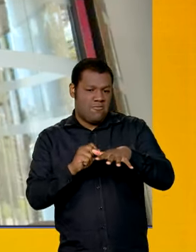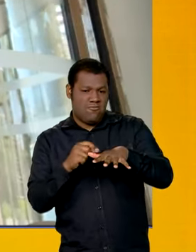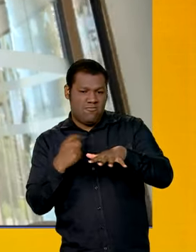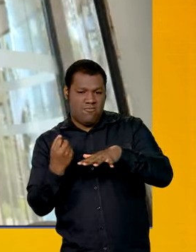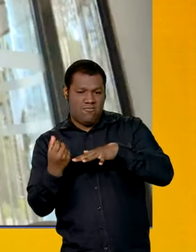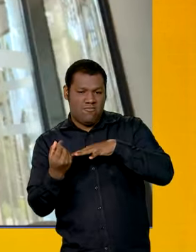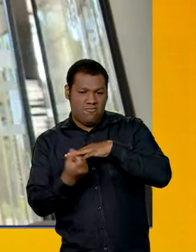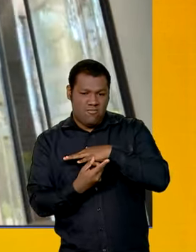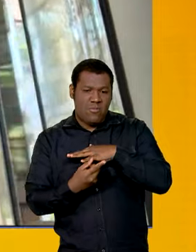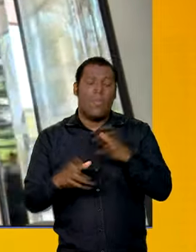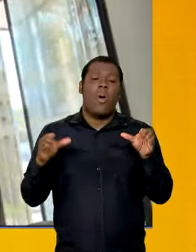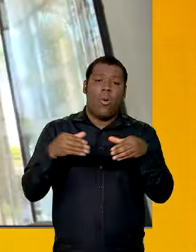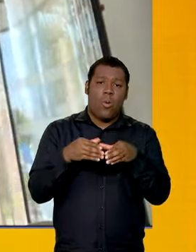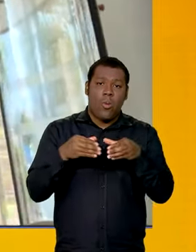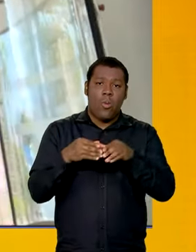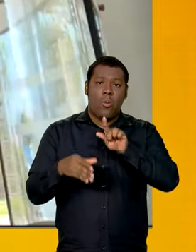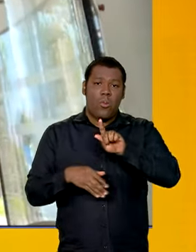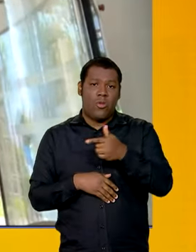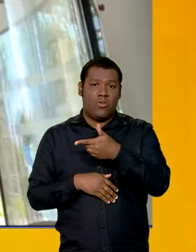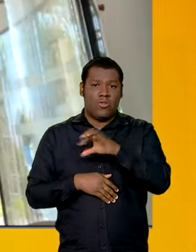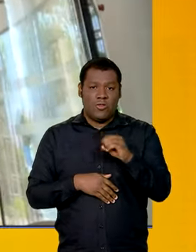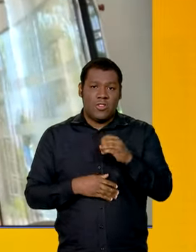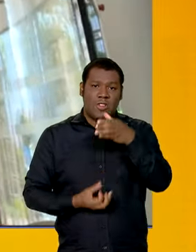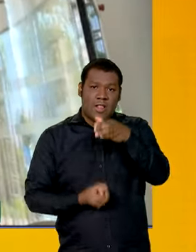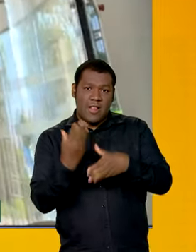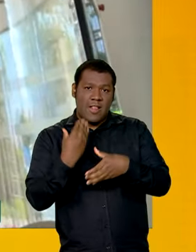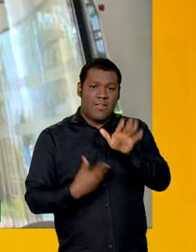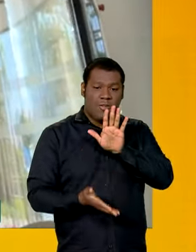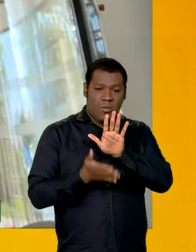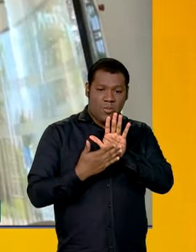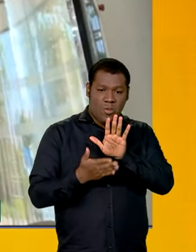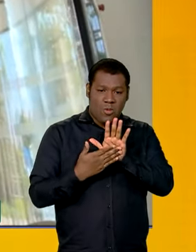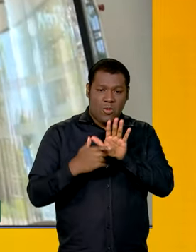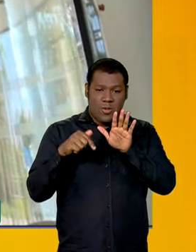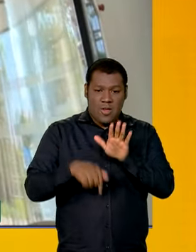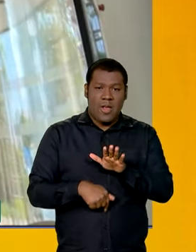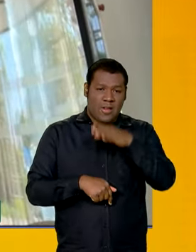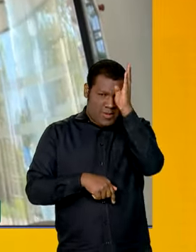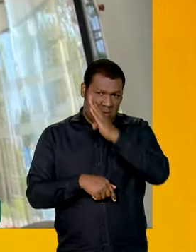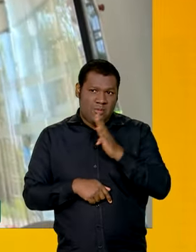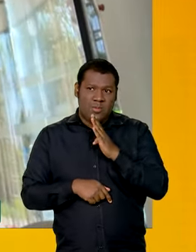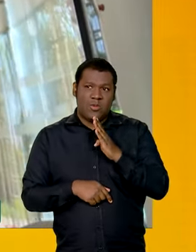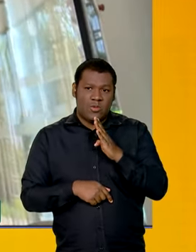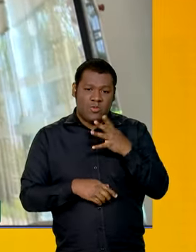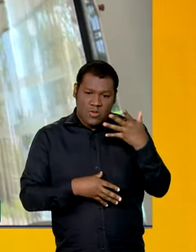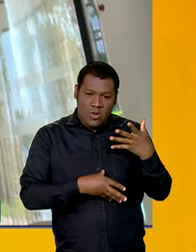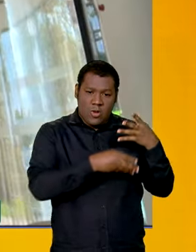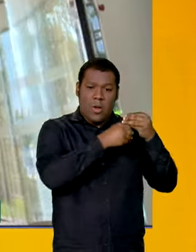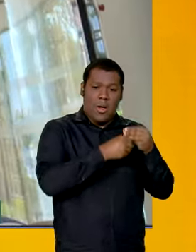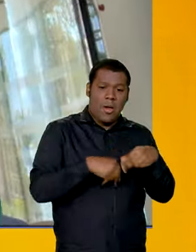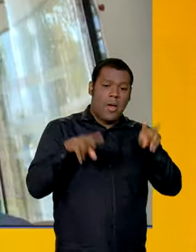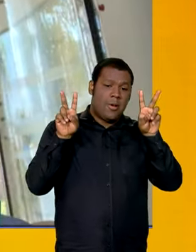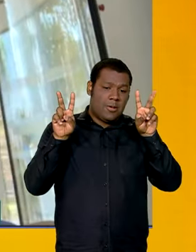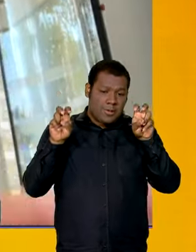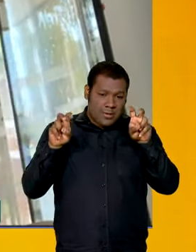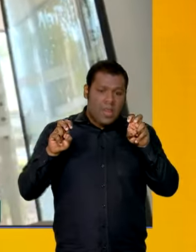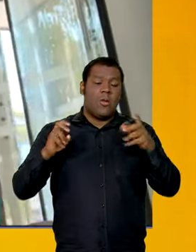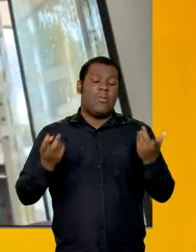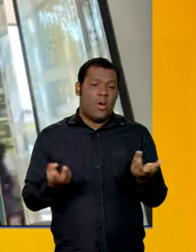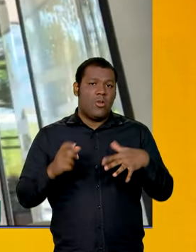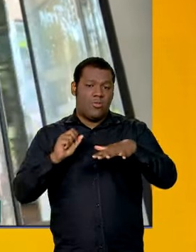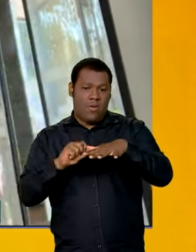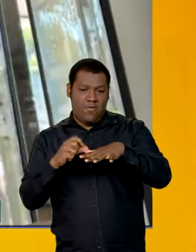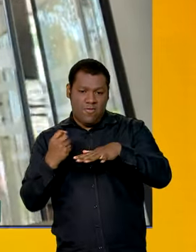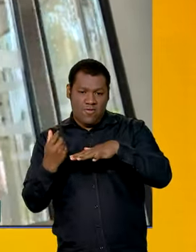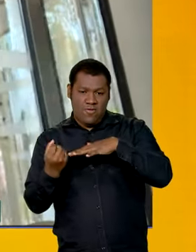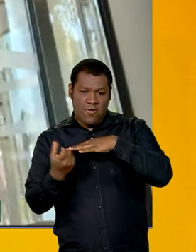quando o G20 recebe essa proposta do Brasil para incluir o tema, o que ele está fazendo é